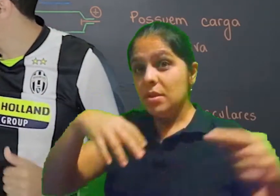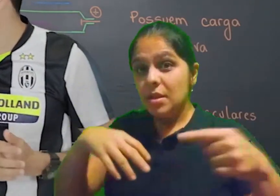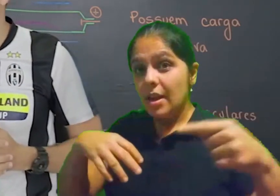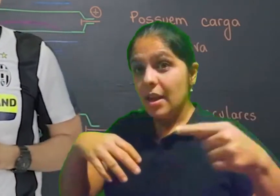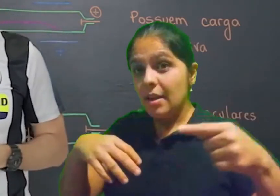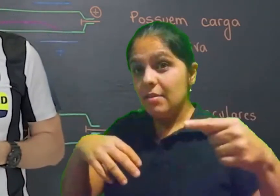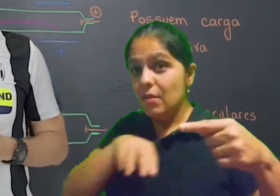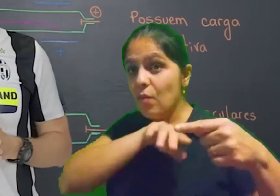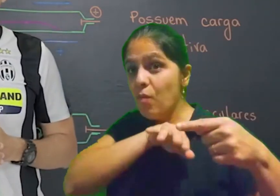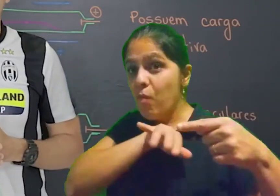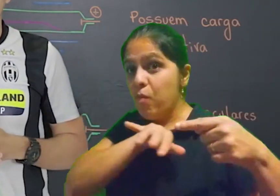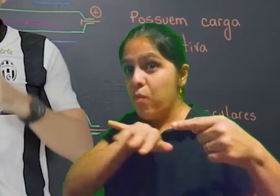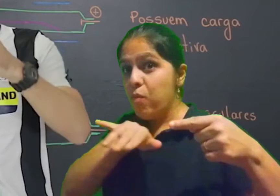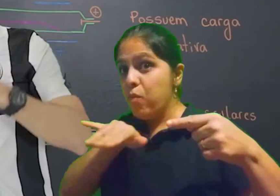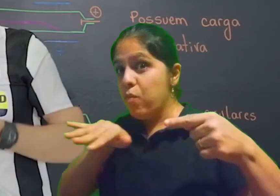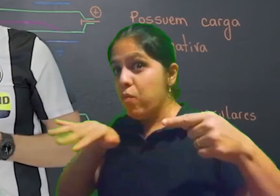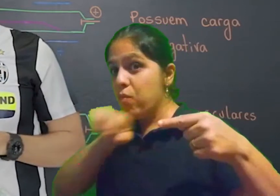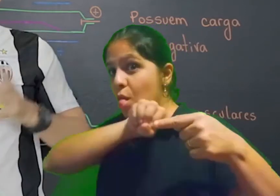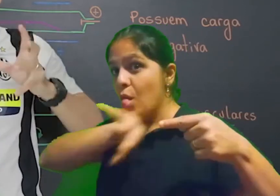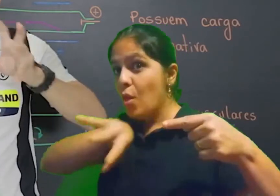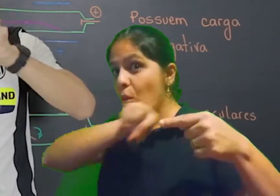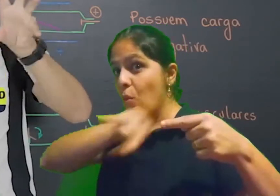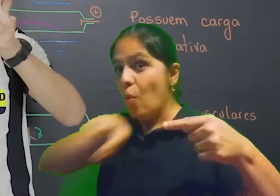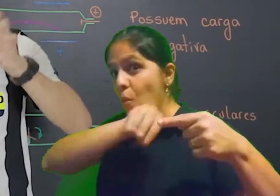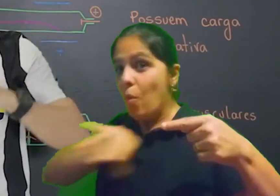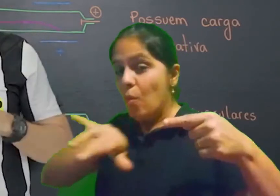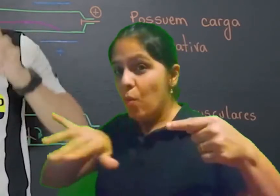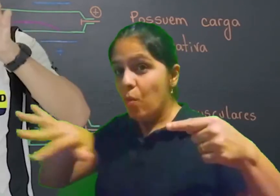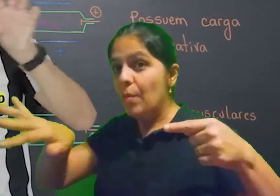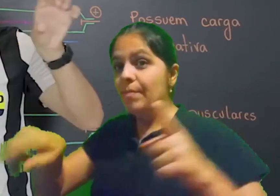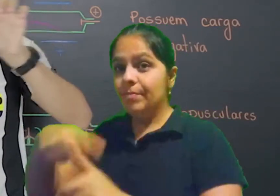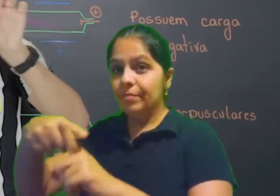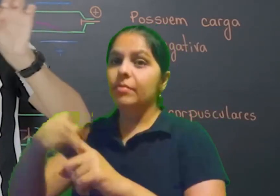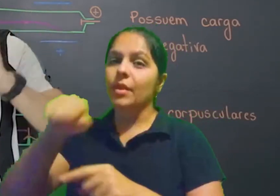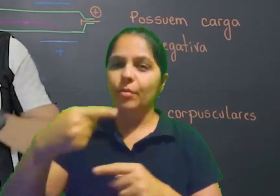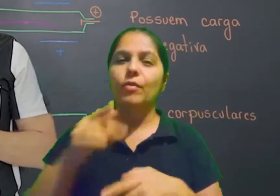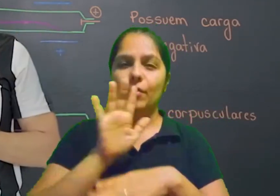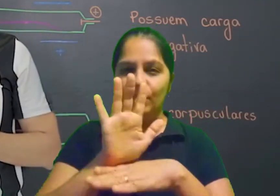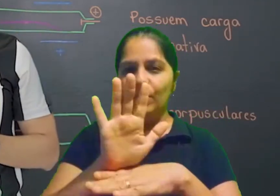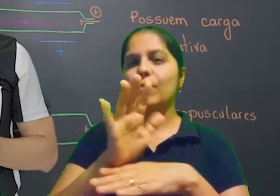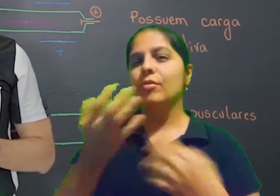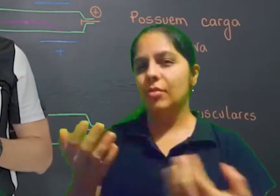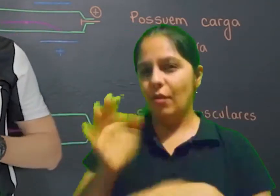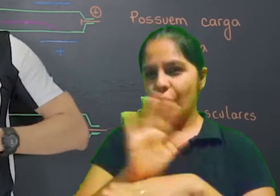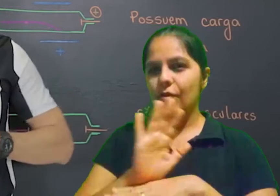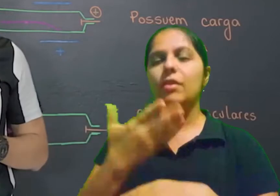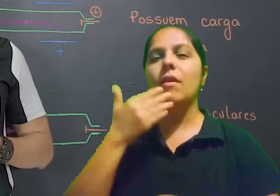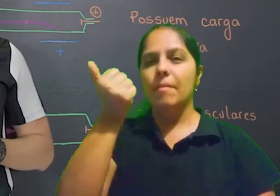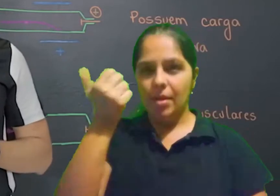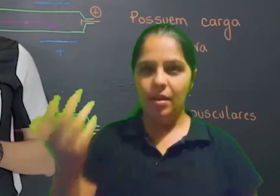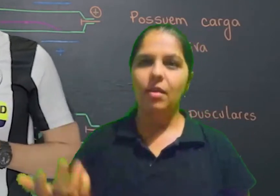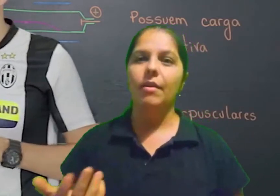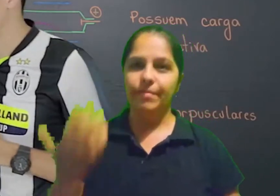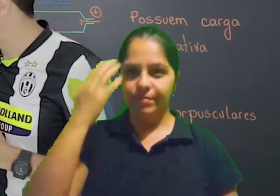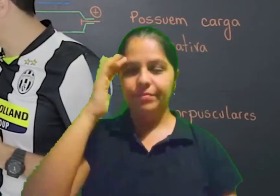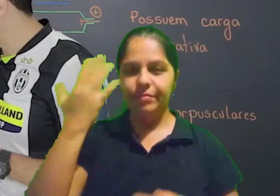em direção ao polo positivo. Depois vou pedir para o meu produtor colocar aí no vídeo uma imagem dessa ampola